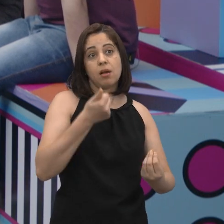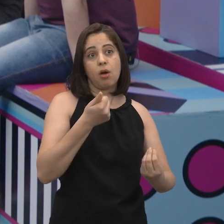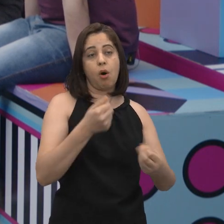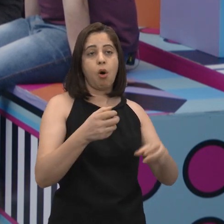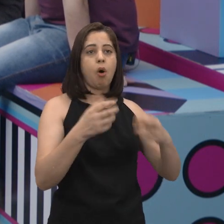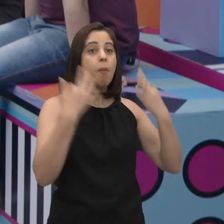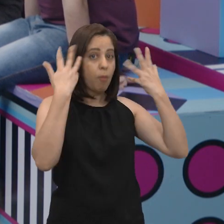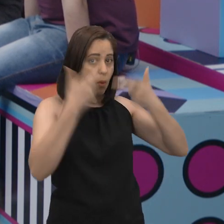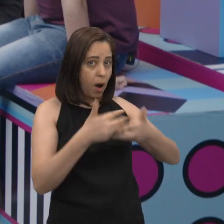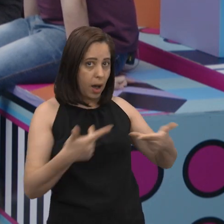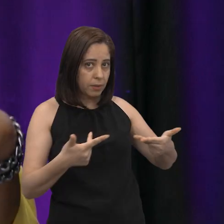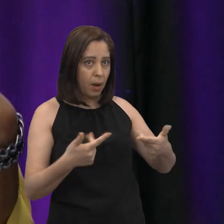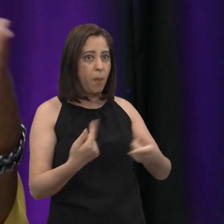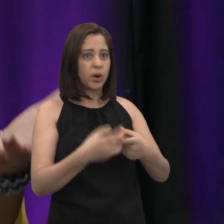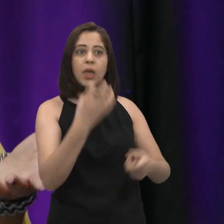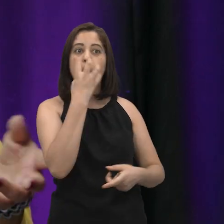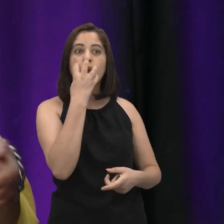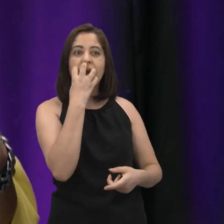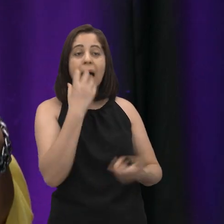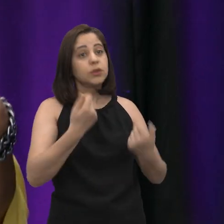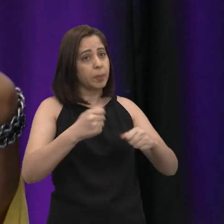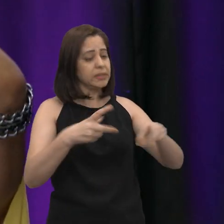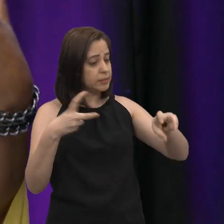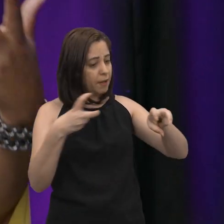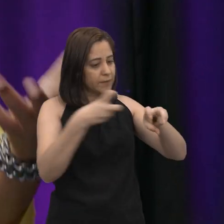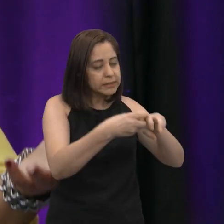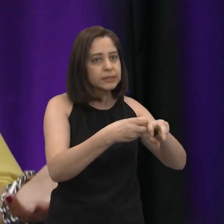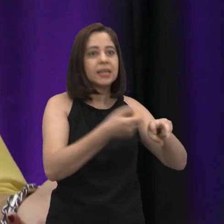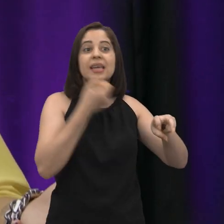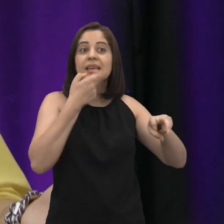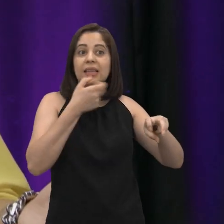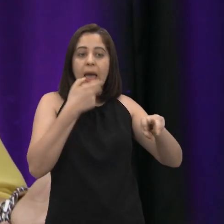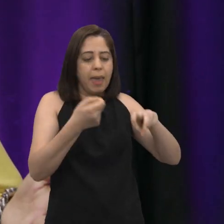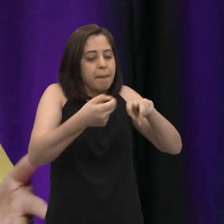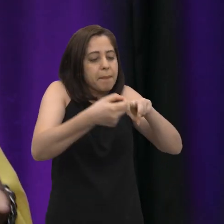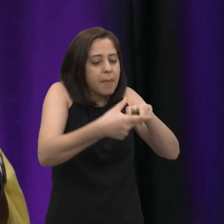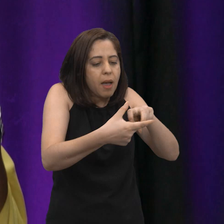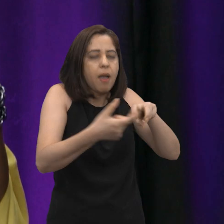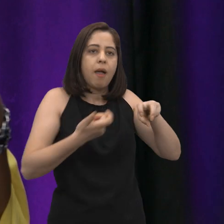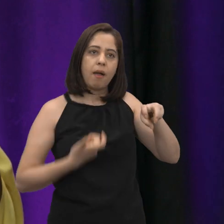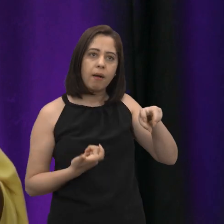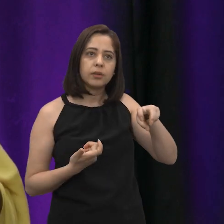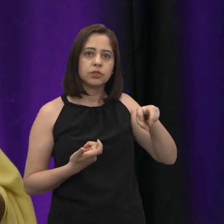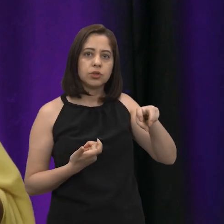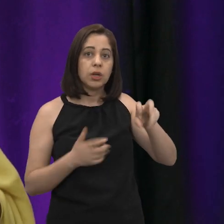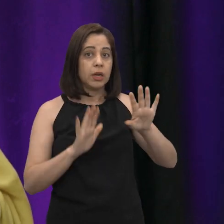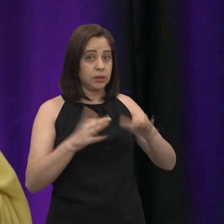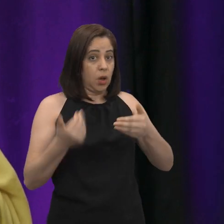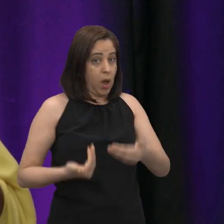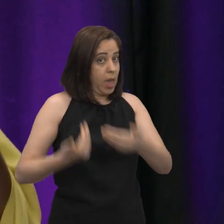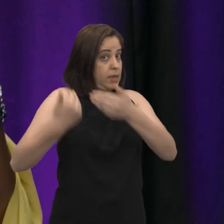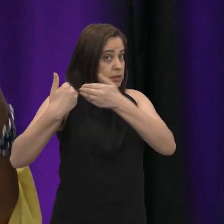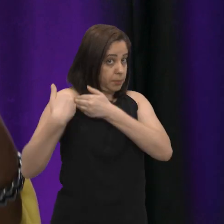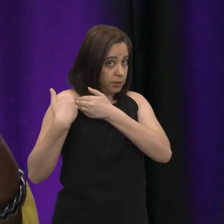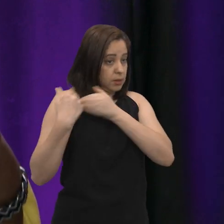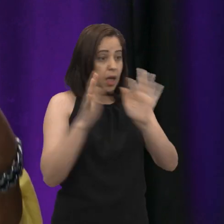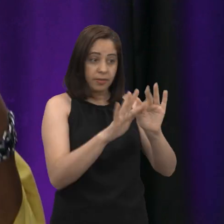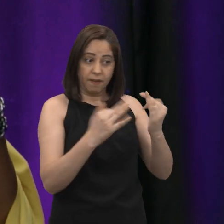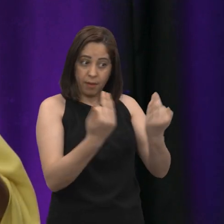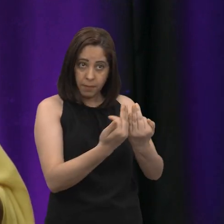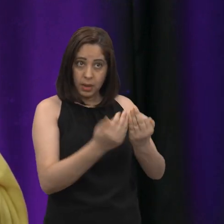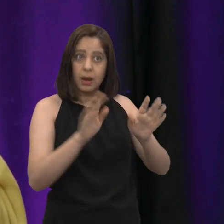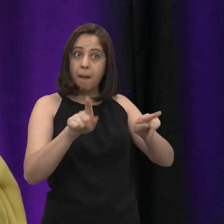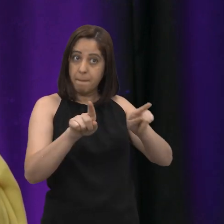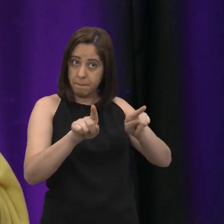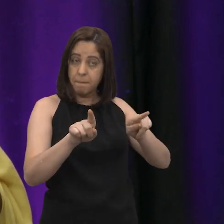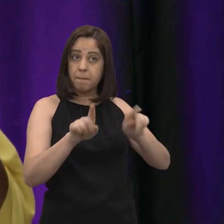sabe que os cães precisam de vacinas, eles precisam tomar os remédios direitinho, né? Essa responsabilidade é da família, mas